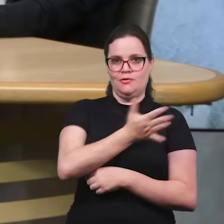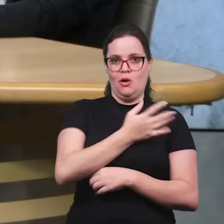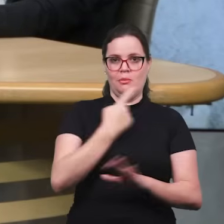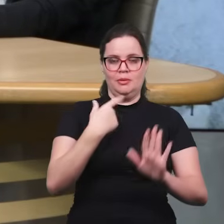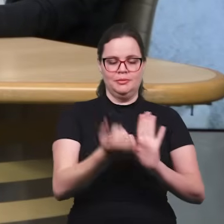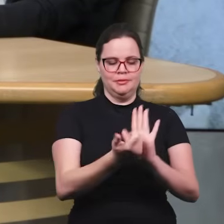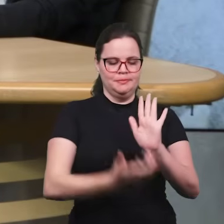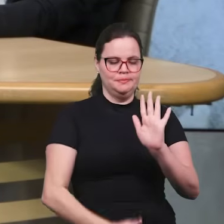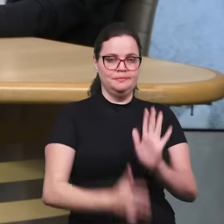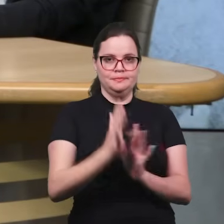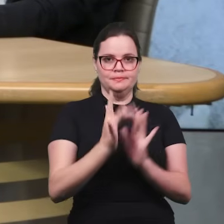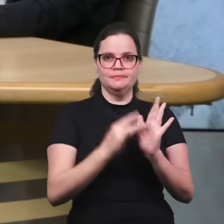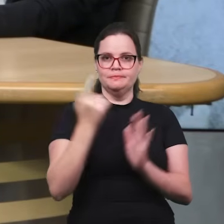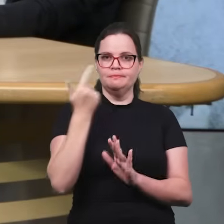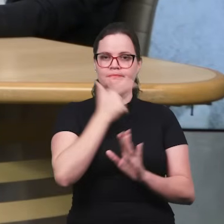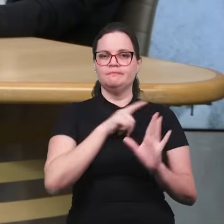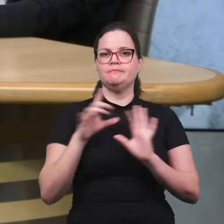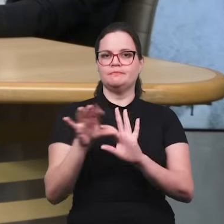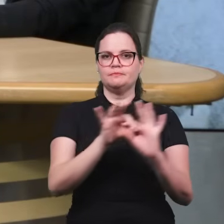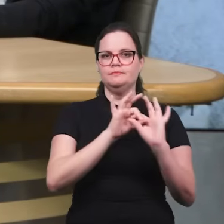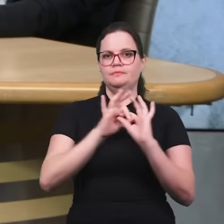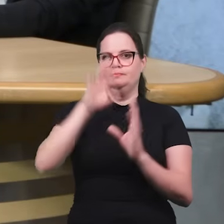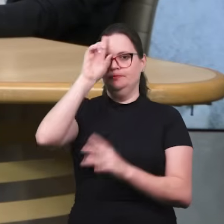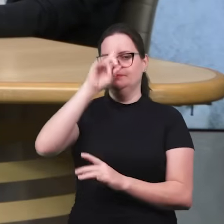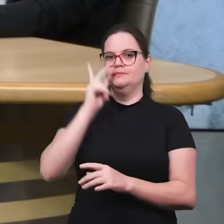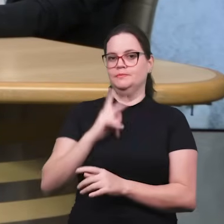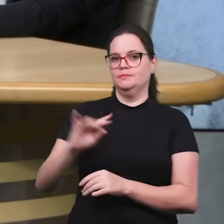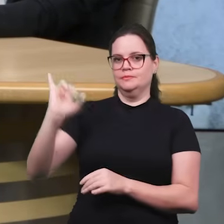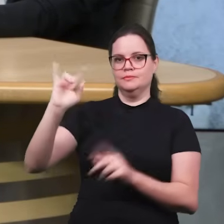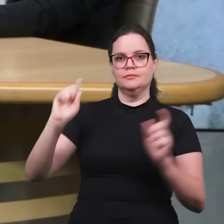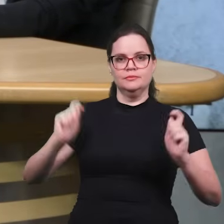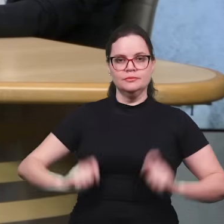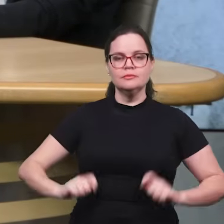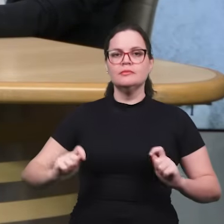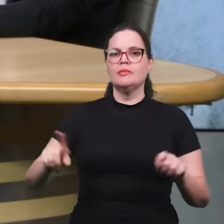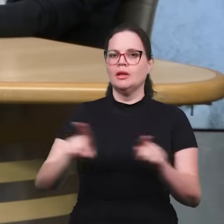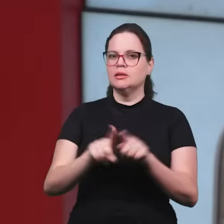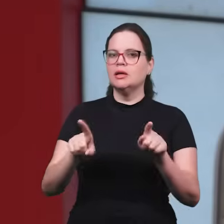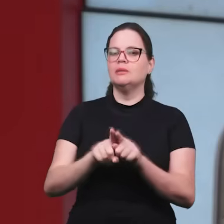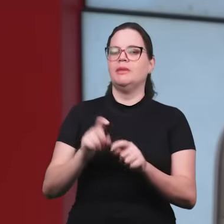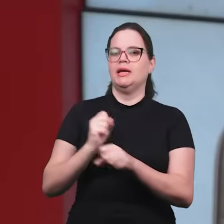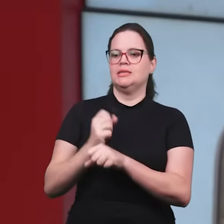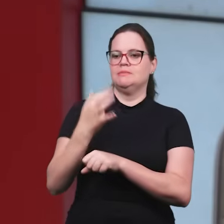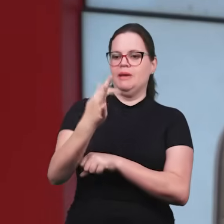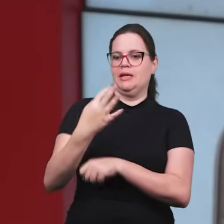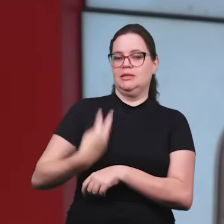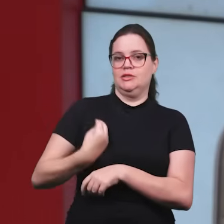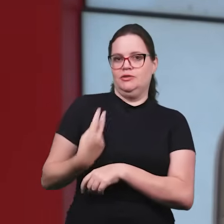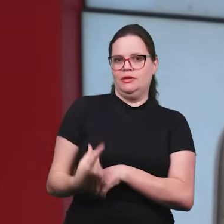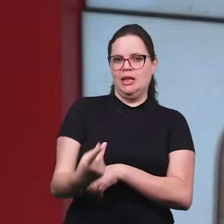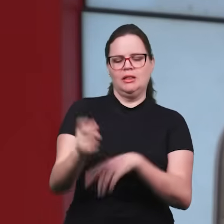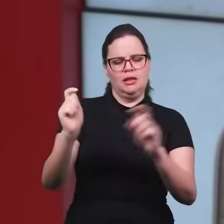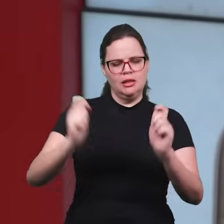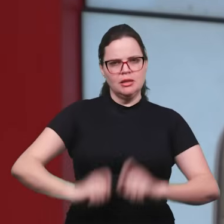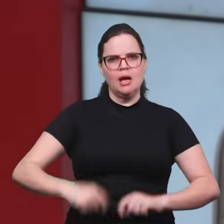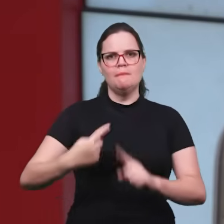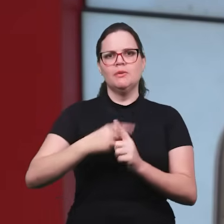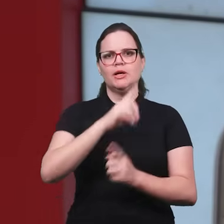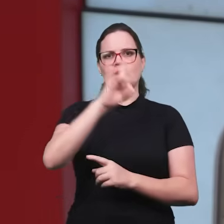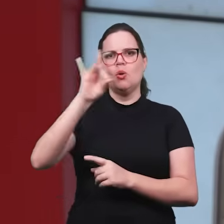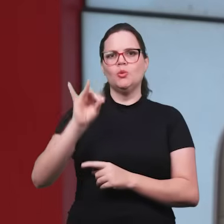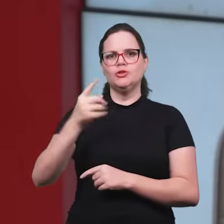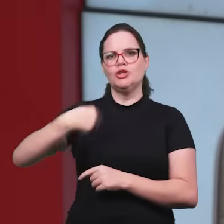nós alcançamos a comunhão com Deus e o Pai, nós alcançamos a esperança da vida eterna, de um dia